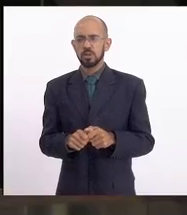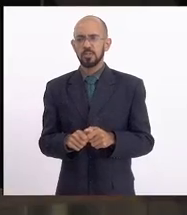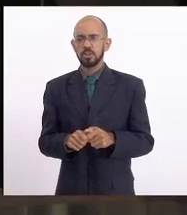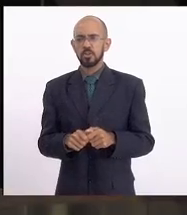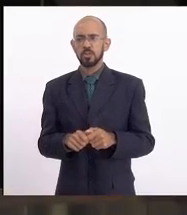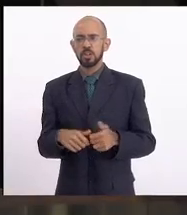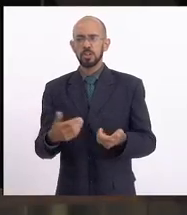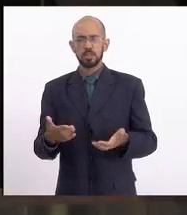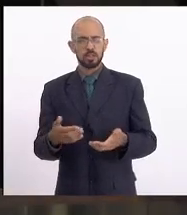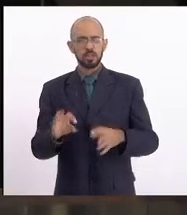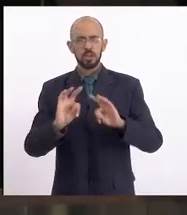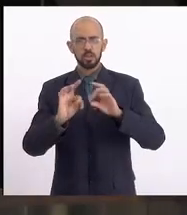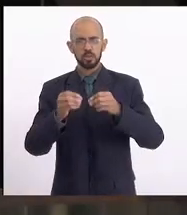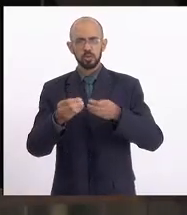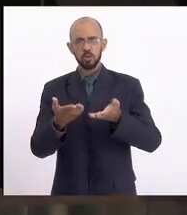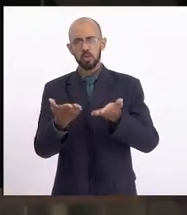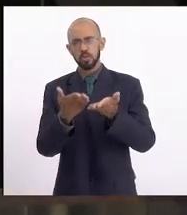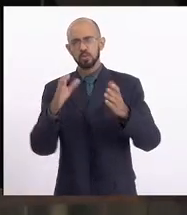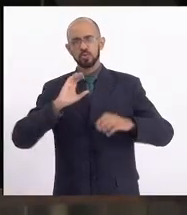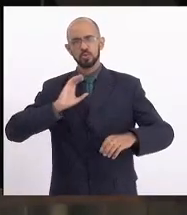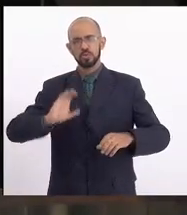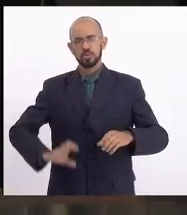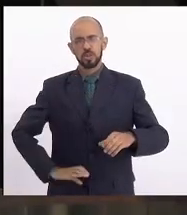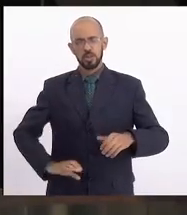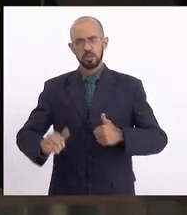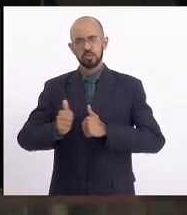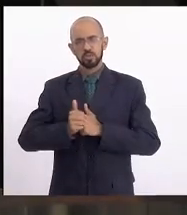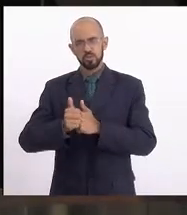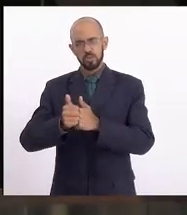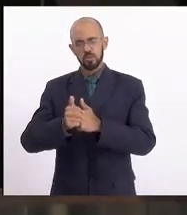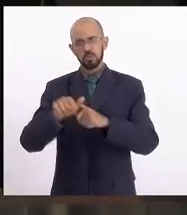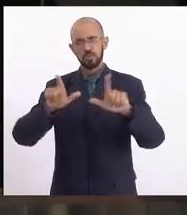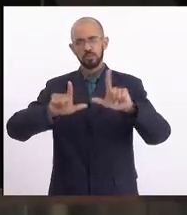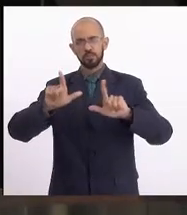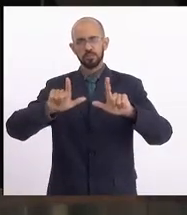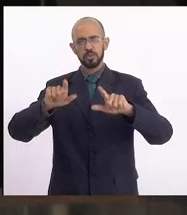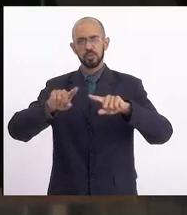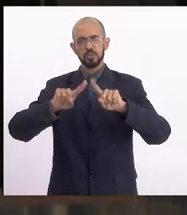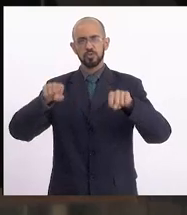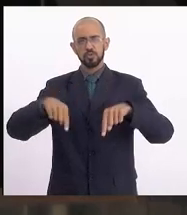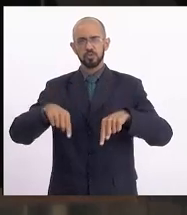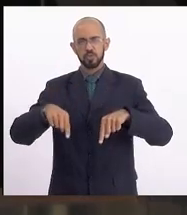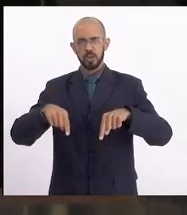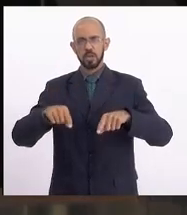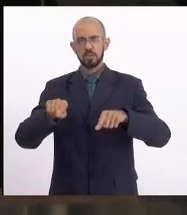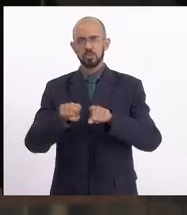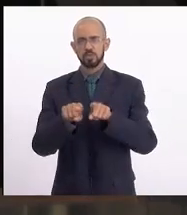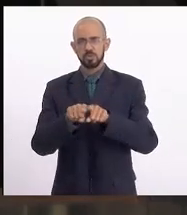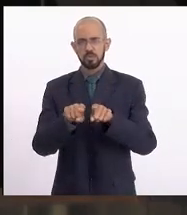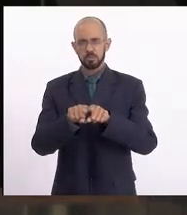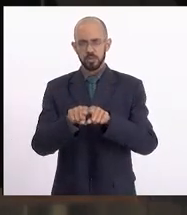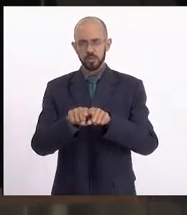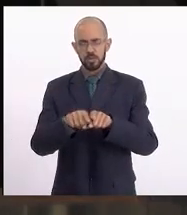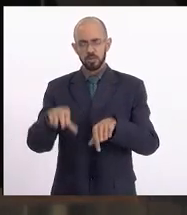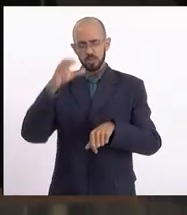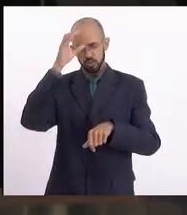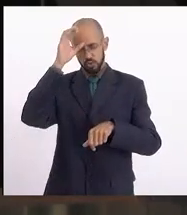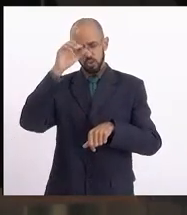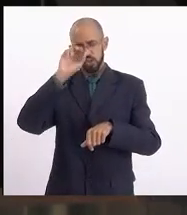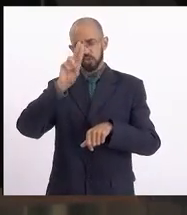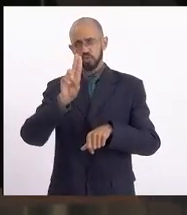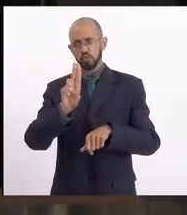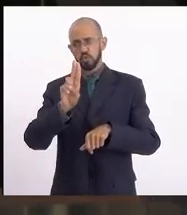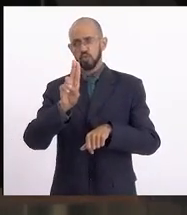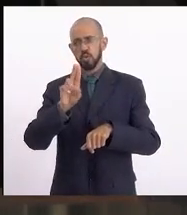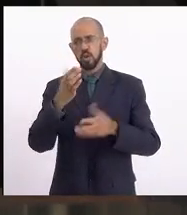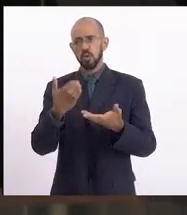seguem pelas redes sociais, imprensa e colegas de trabalho aqui do Parlamento Fluminense. Deputada Tia Ju, eu quero